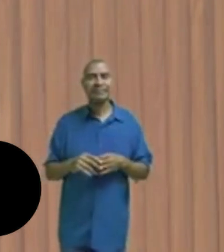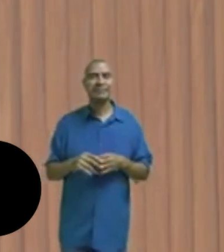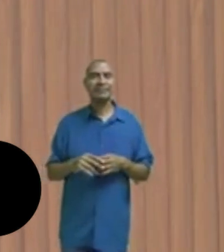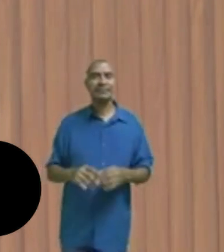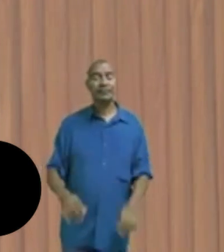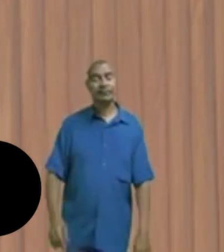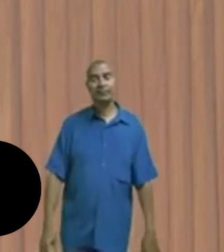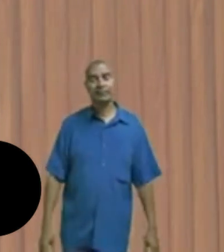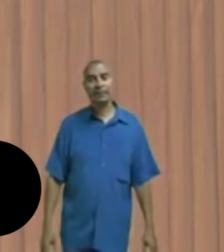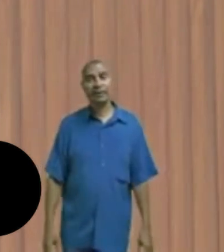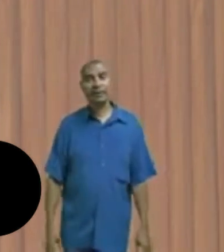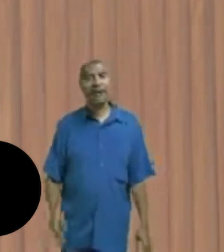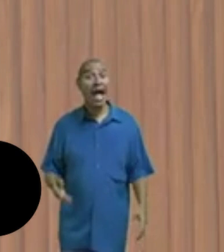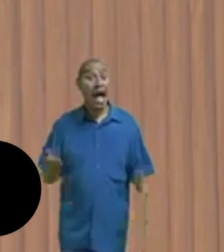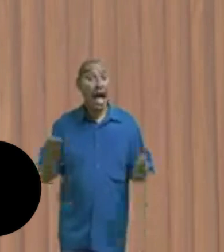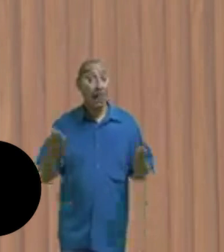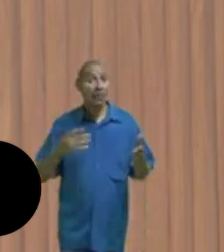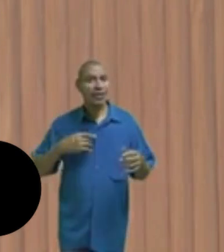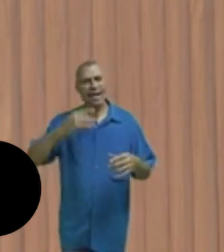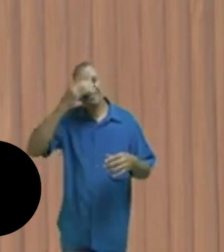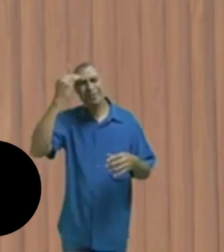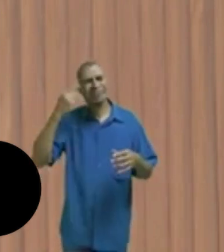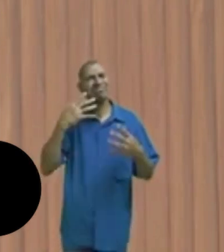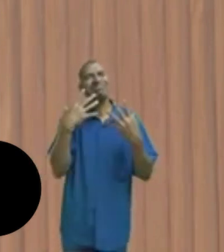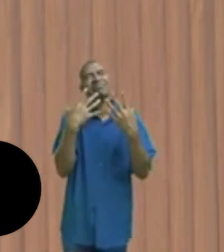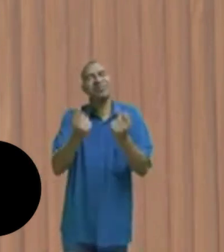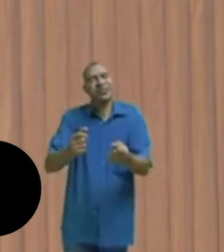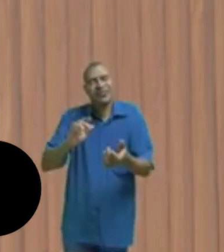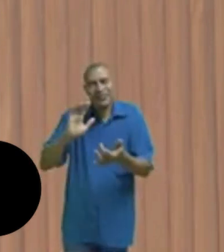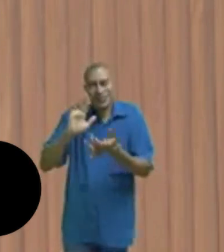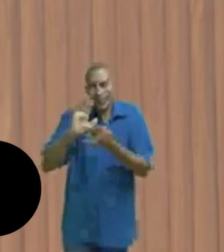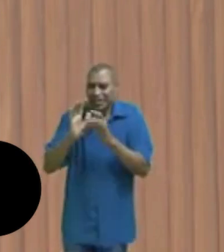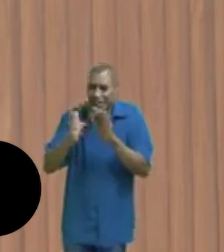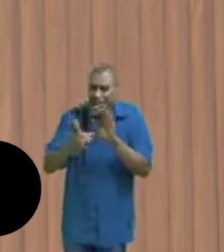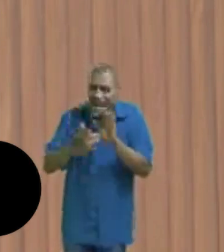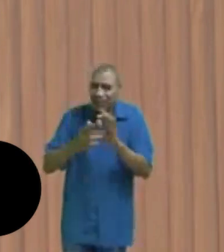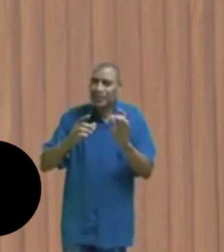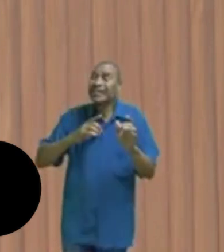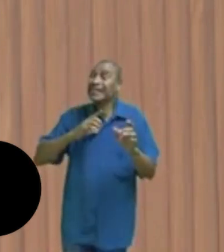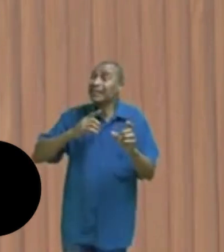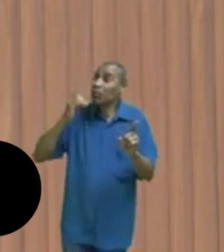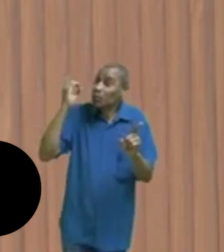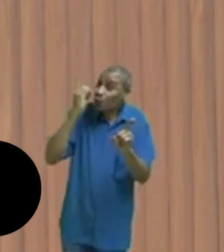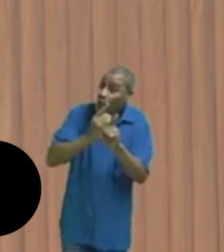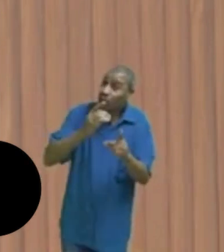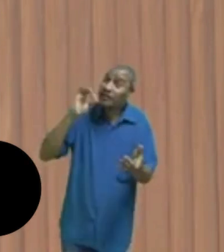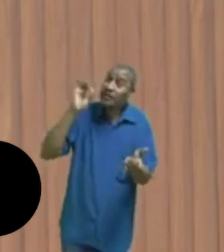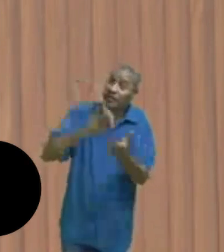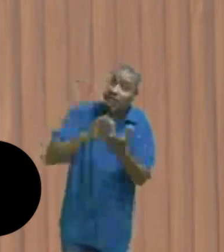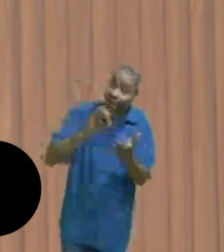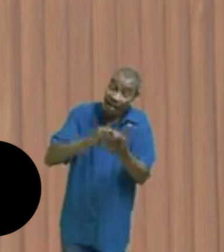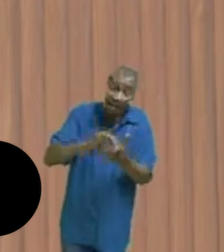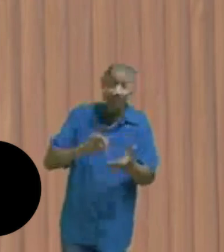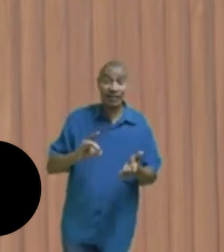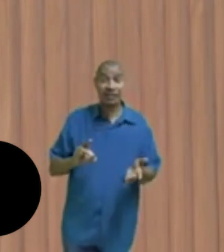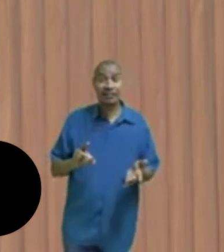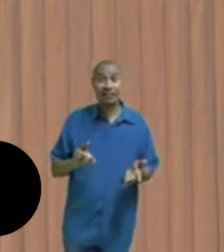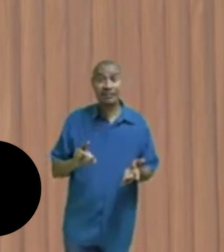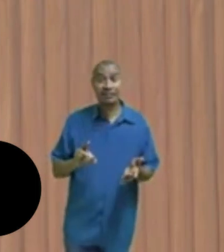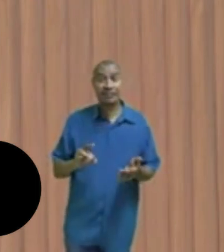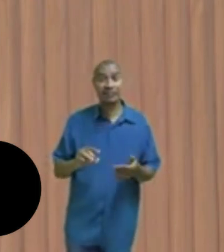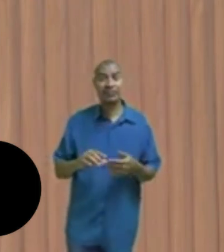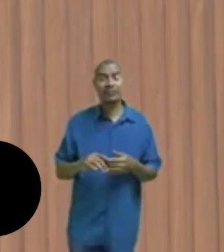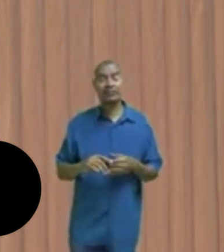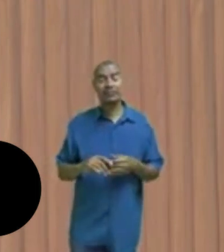se o crente se encontrou com o Senhor, mesmo nos momentos de maiores trevas na sua